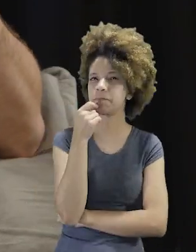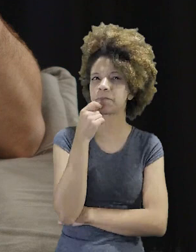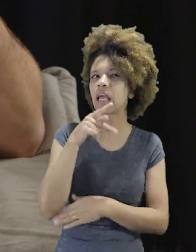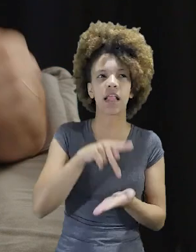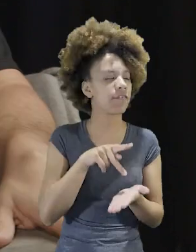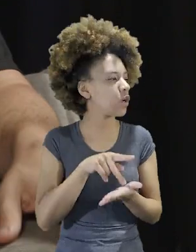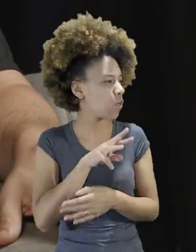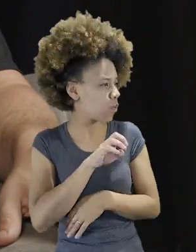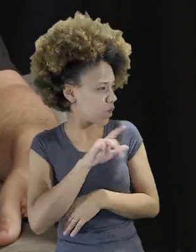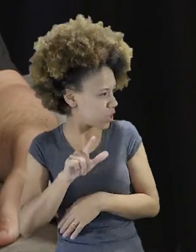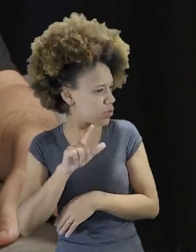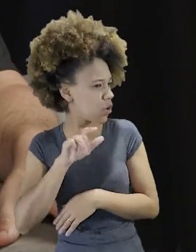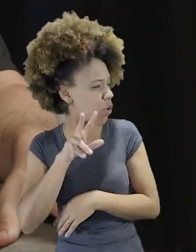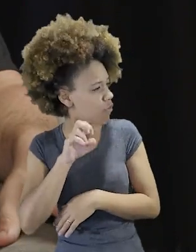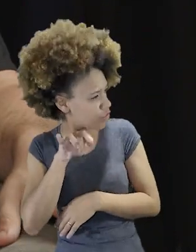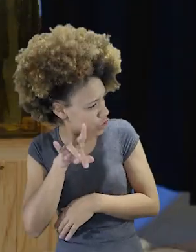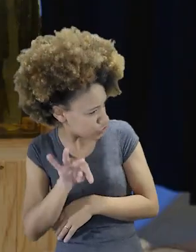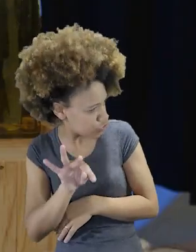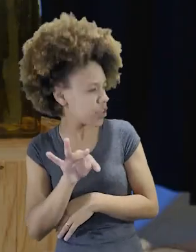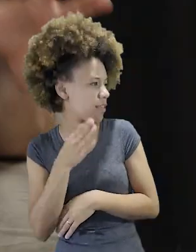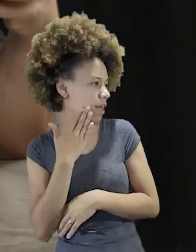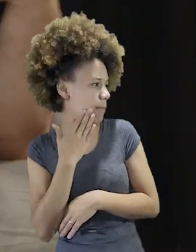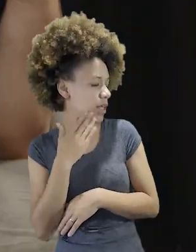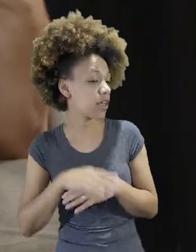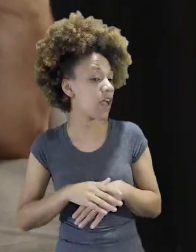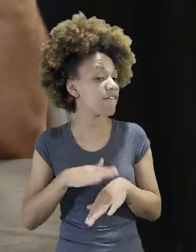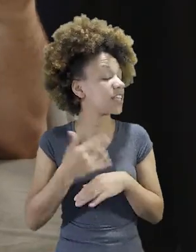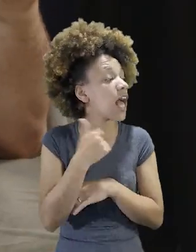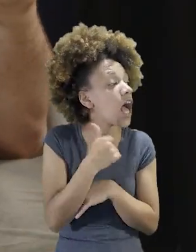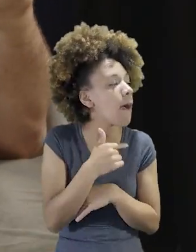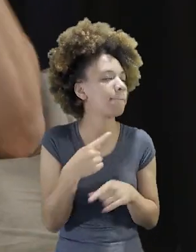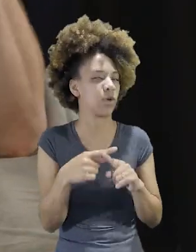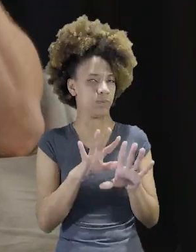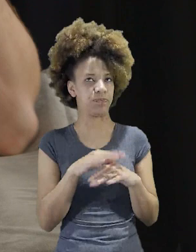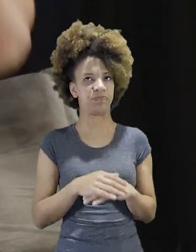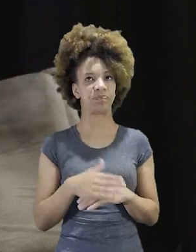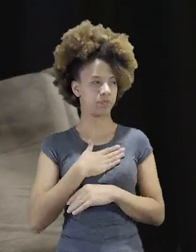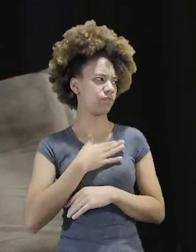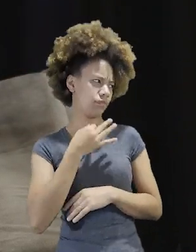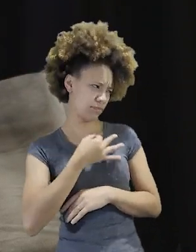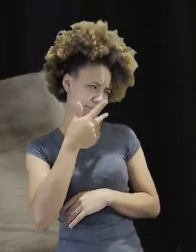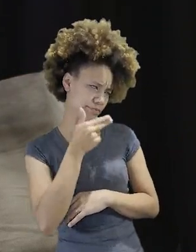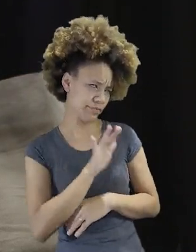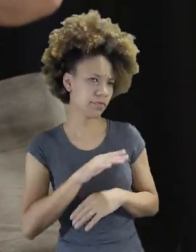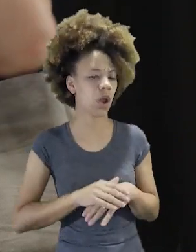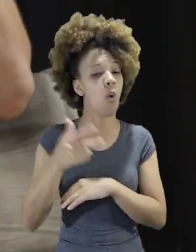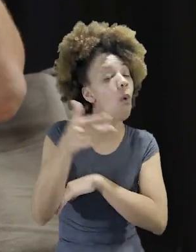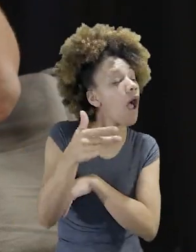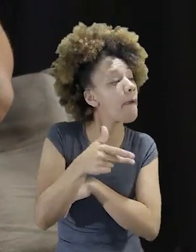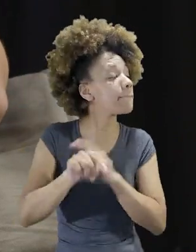esse cara na verdade ele tipo aquele ui o convite sabe assim que é um cara que fazia sátira porque no fundo no fundo é na minha visão machista